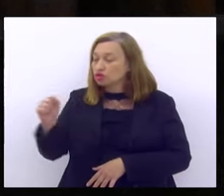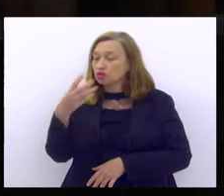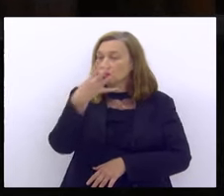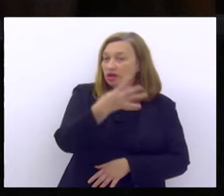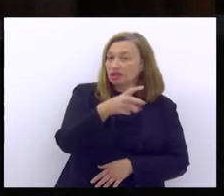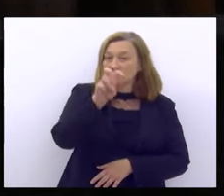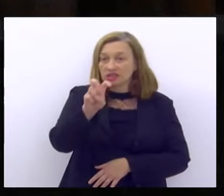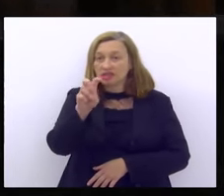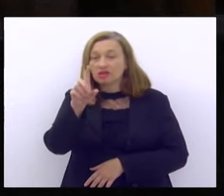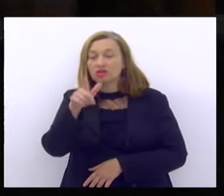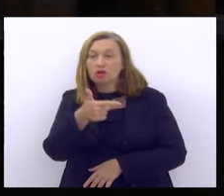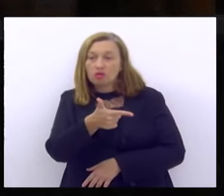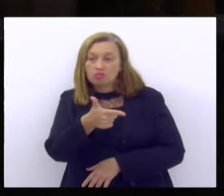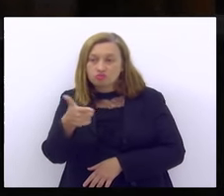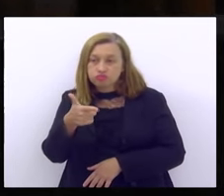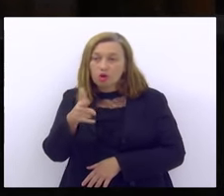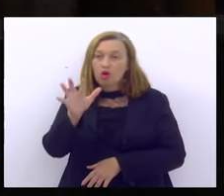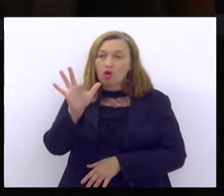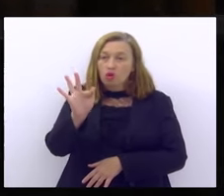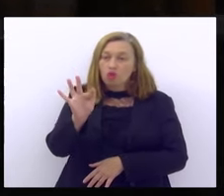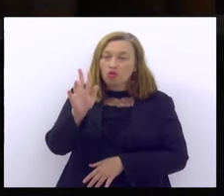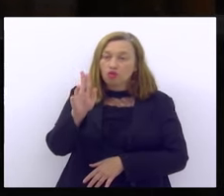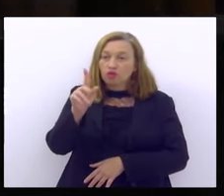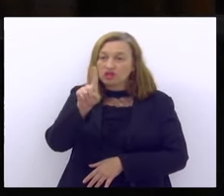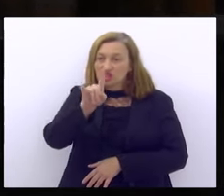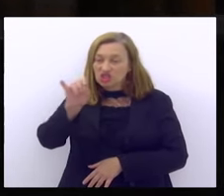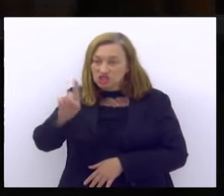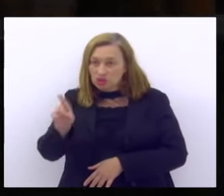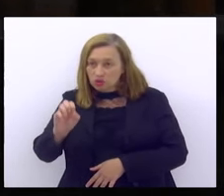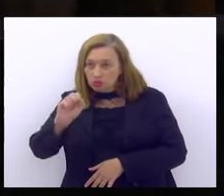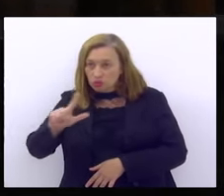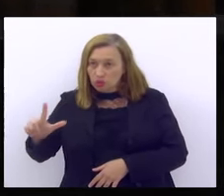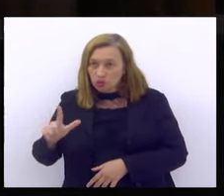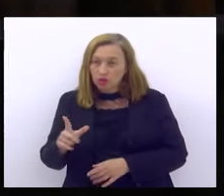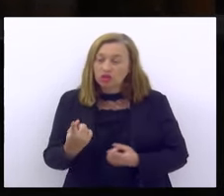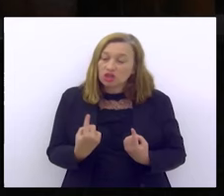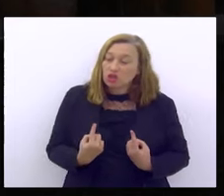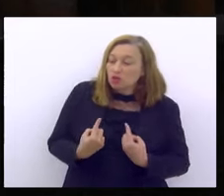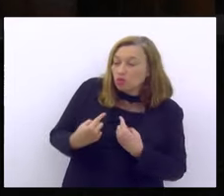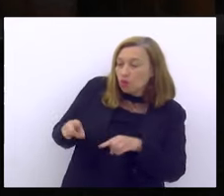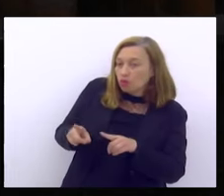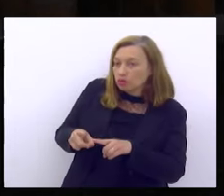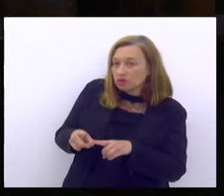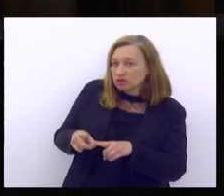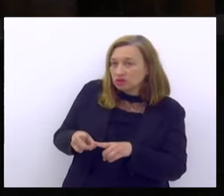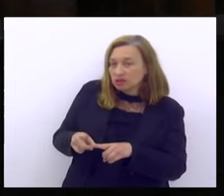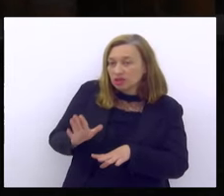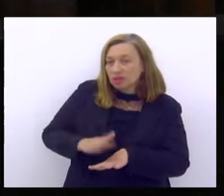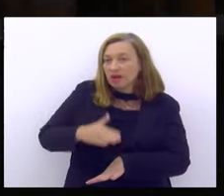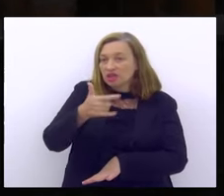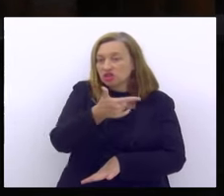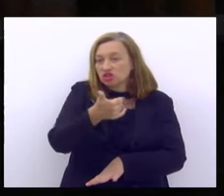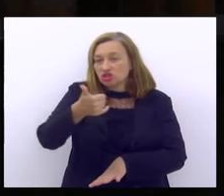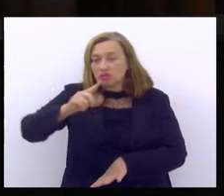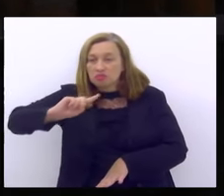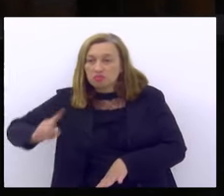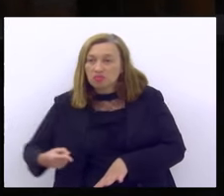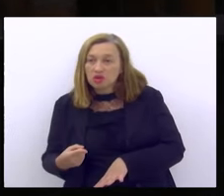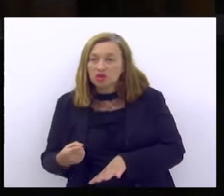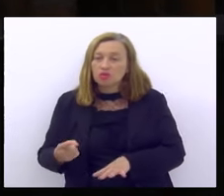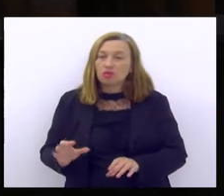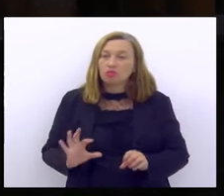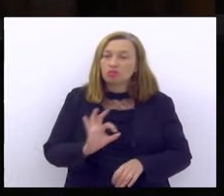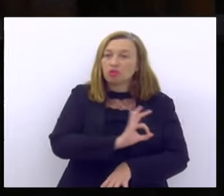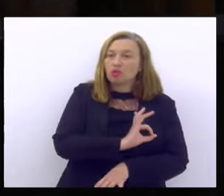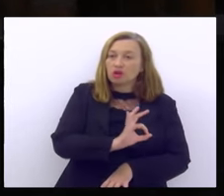45 fuzis na Barra da Tijuca, e repudiar a atuação de mais de 1.000 agentes que fizeram um cerco por